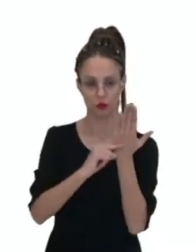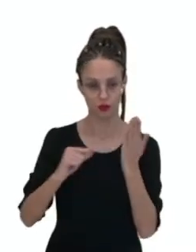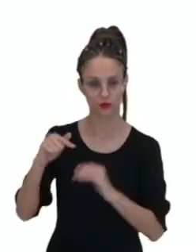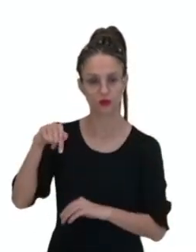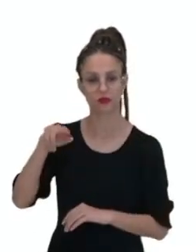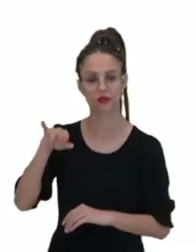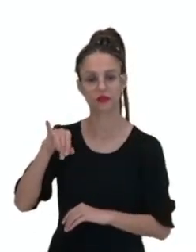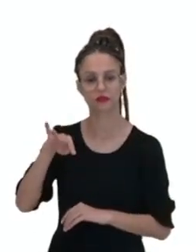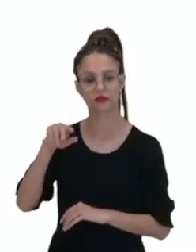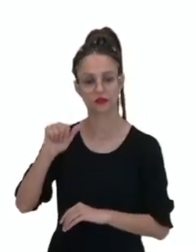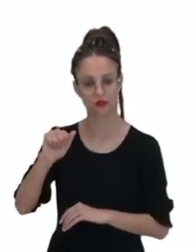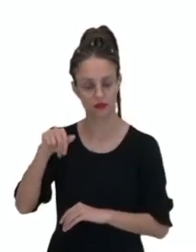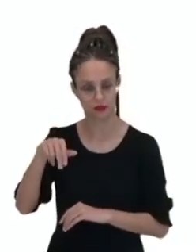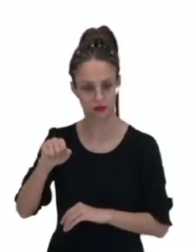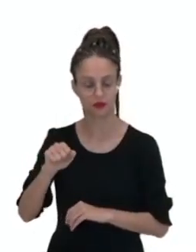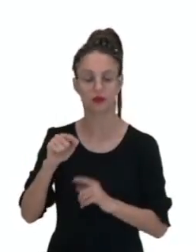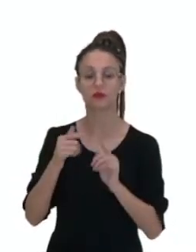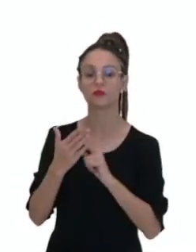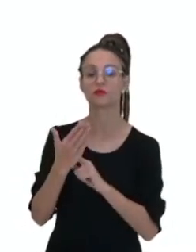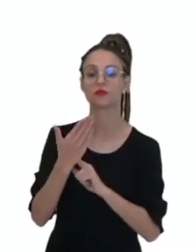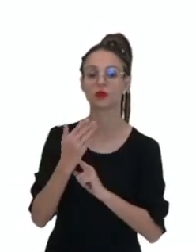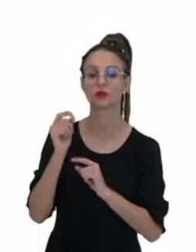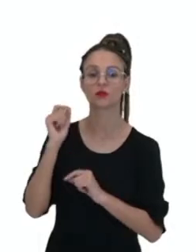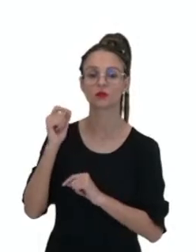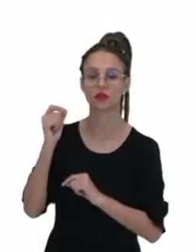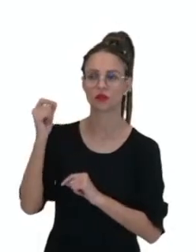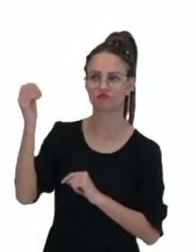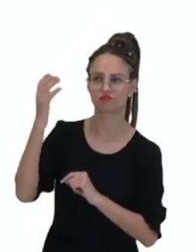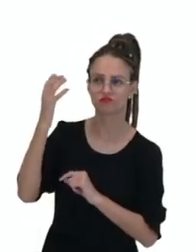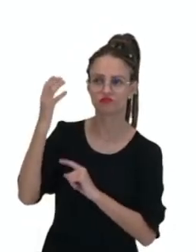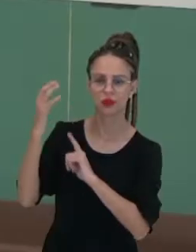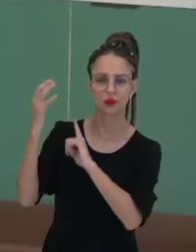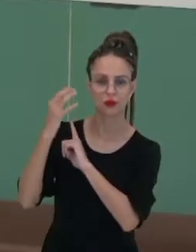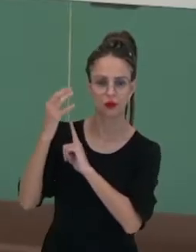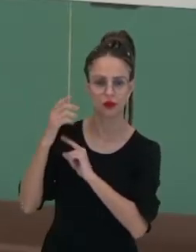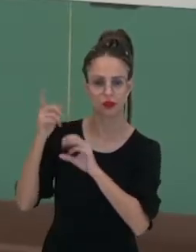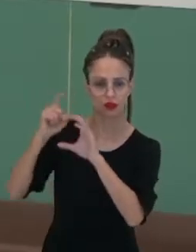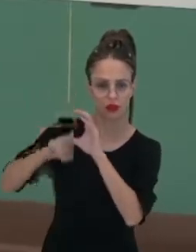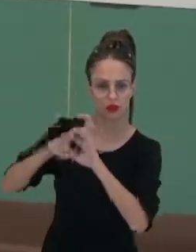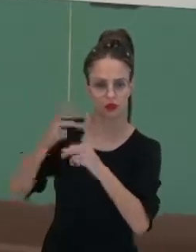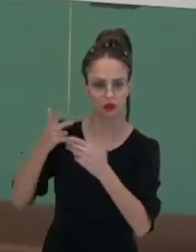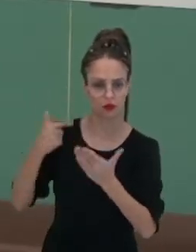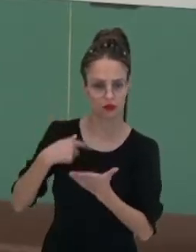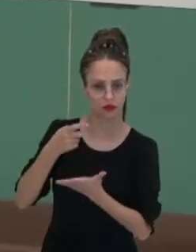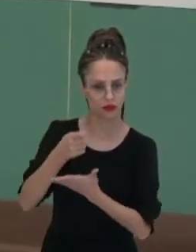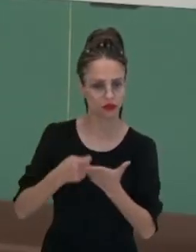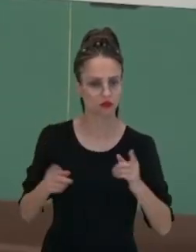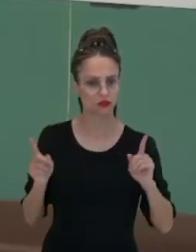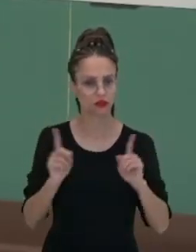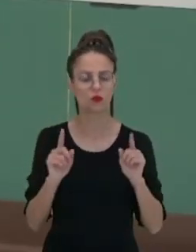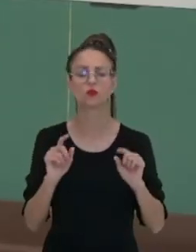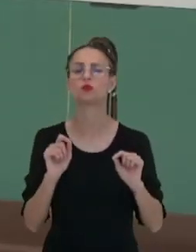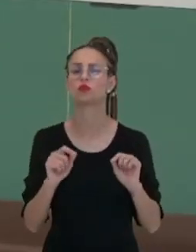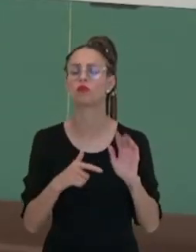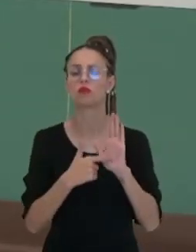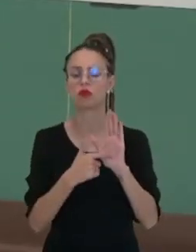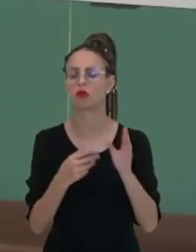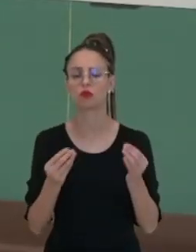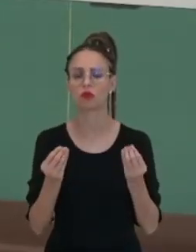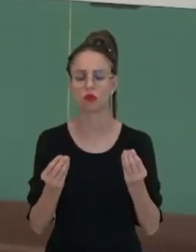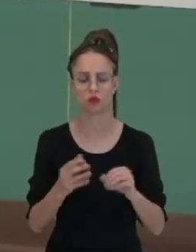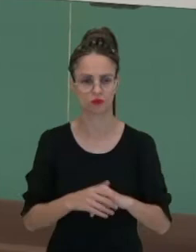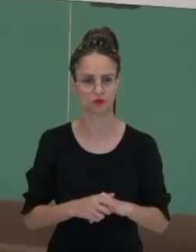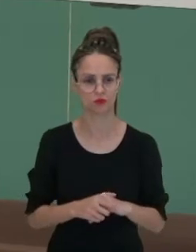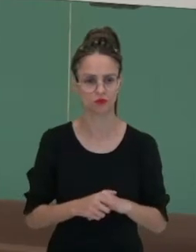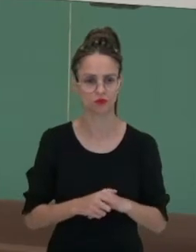a inspiração não necessariamente depende de algo que você escreva. O que se revela? Que isso é revelado, né? Como revela-se